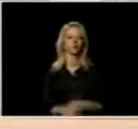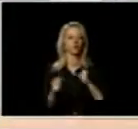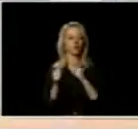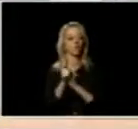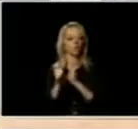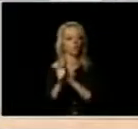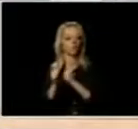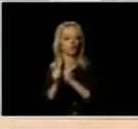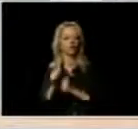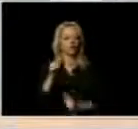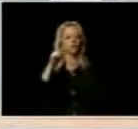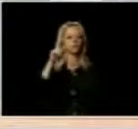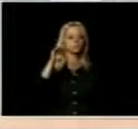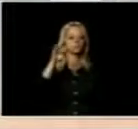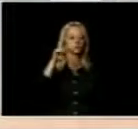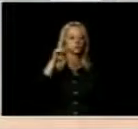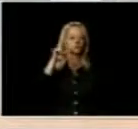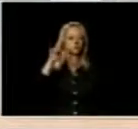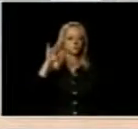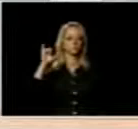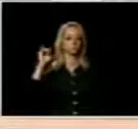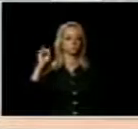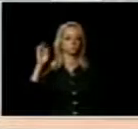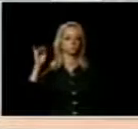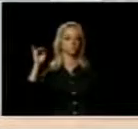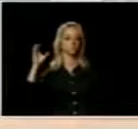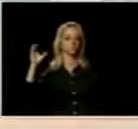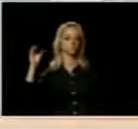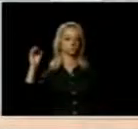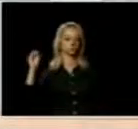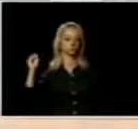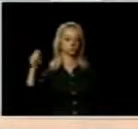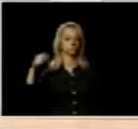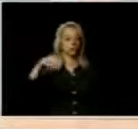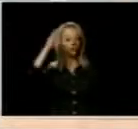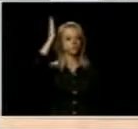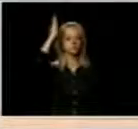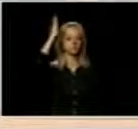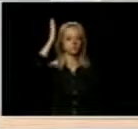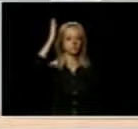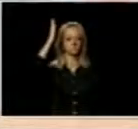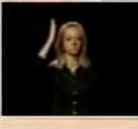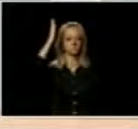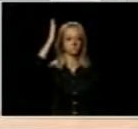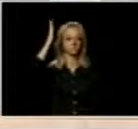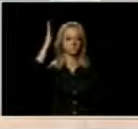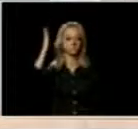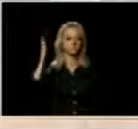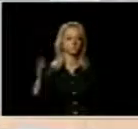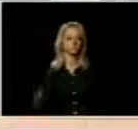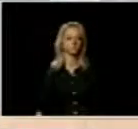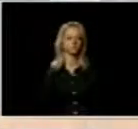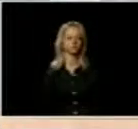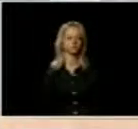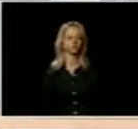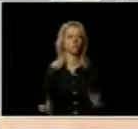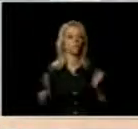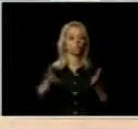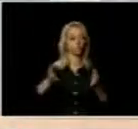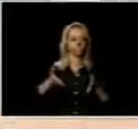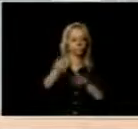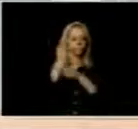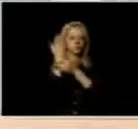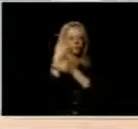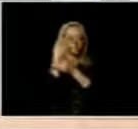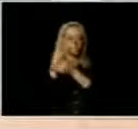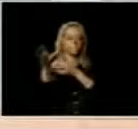município. Mas infelizmente, se hoje, se um taxista pegar qualquer cidadão de qualquer canto do Brasil, dá uma circulada com ele na